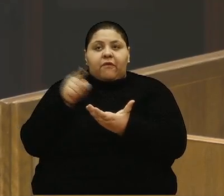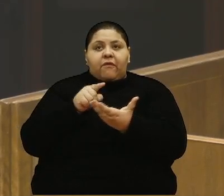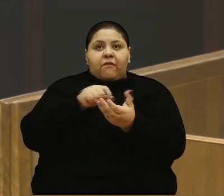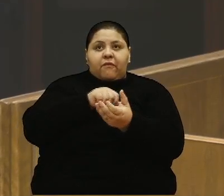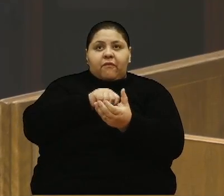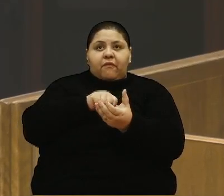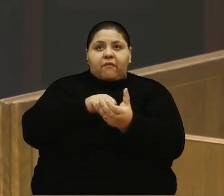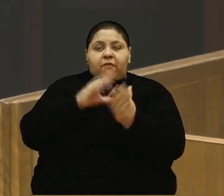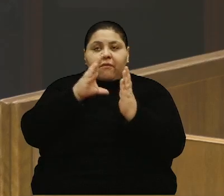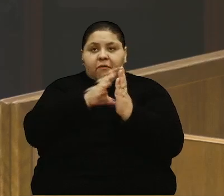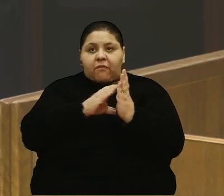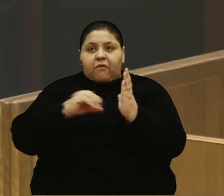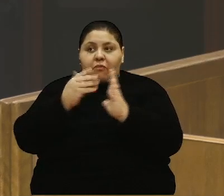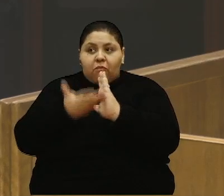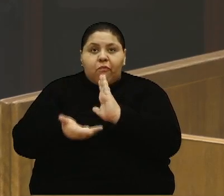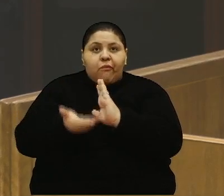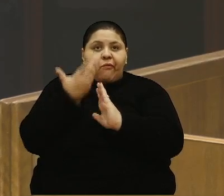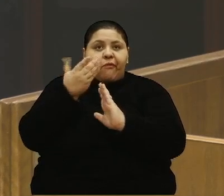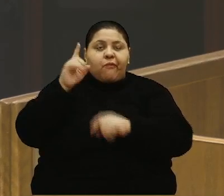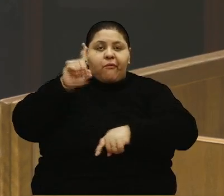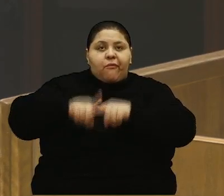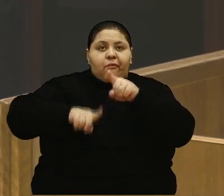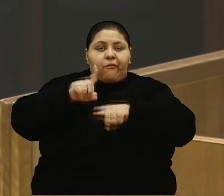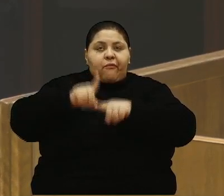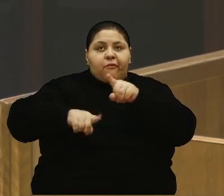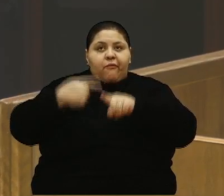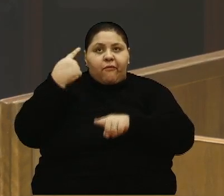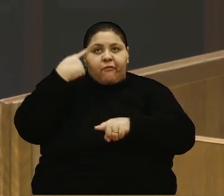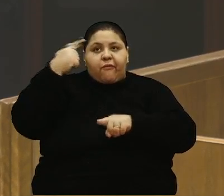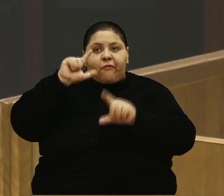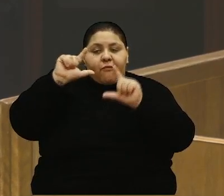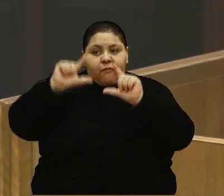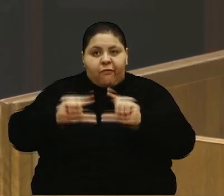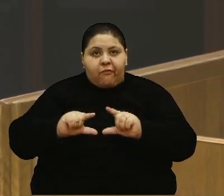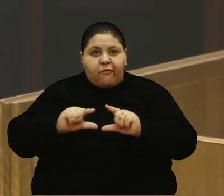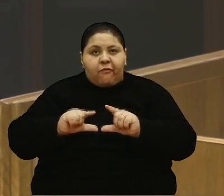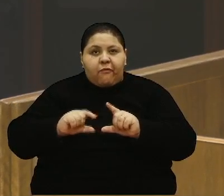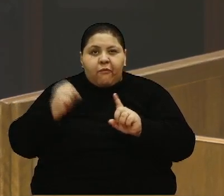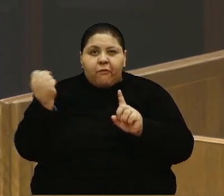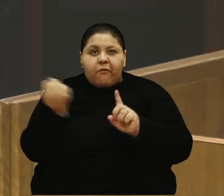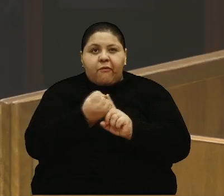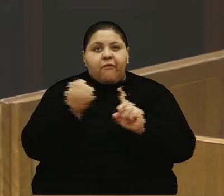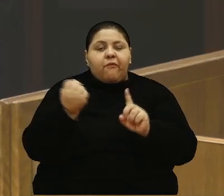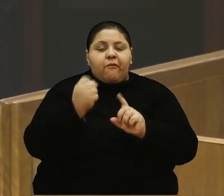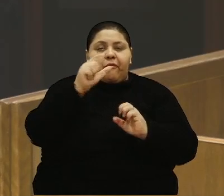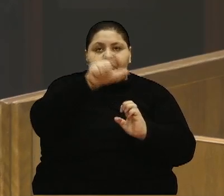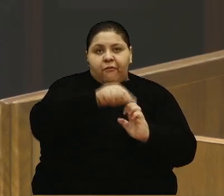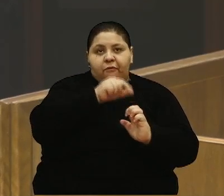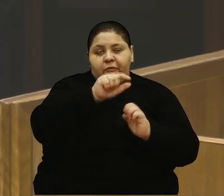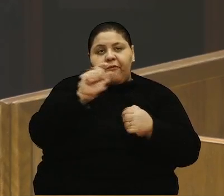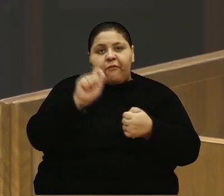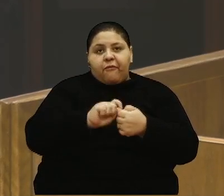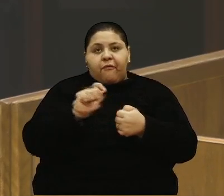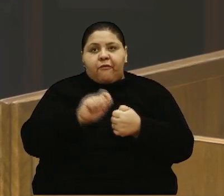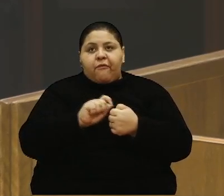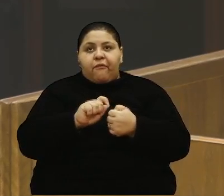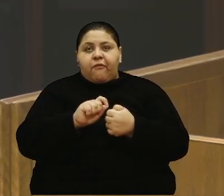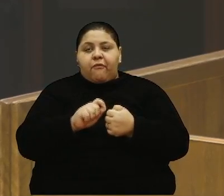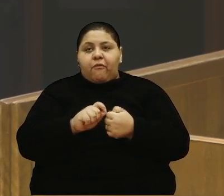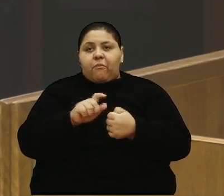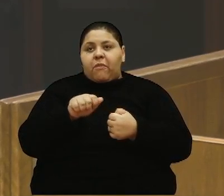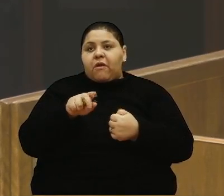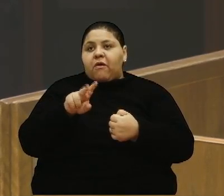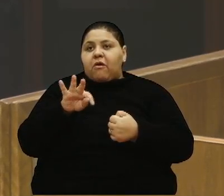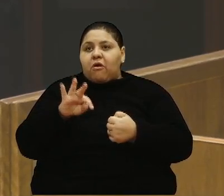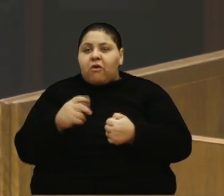do autolicenciamento para atividades consideradas de baixo ou médio impacto. O empreendedor faria uma autodeclaração